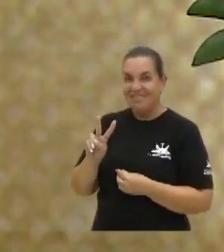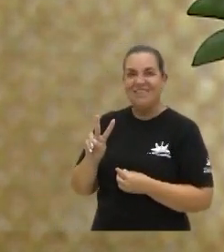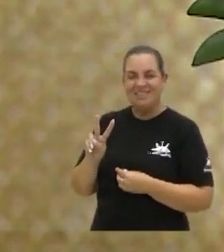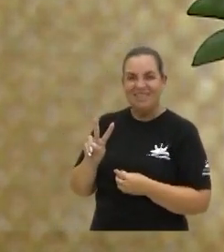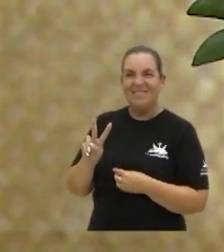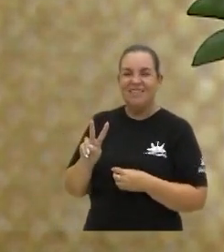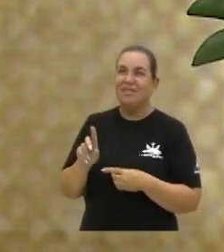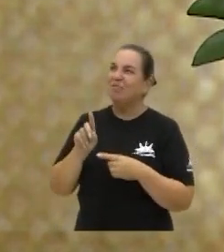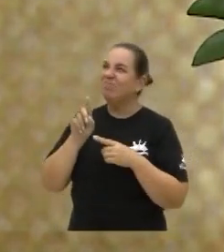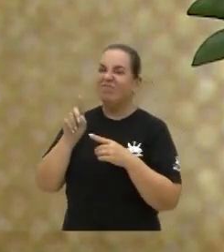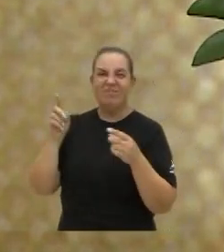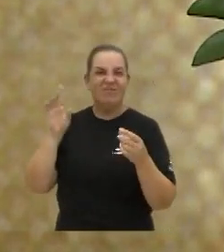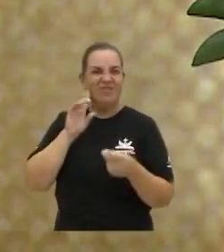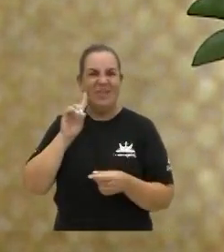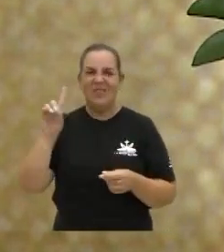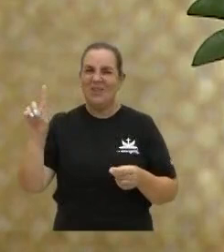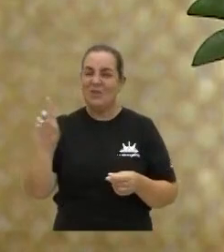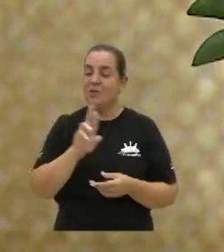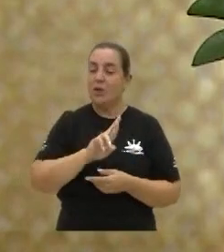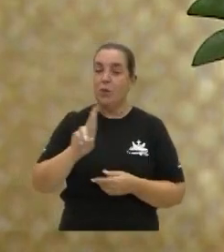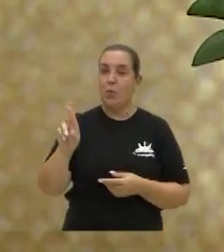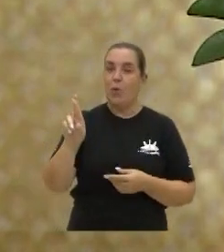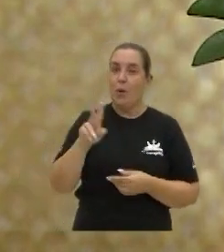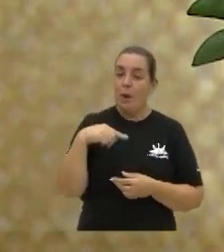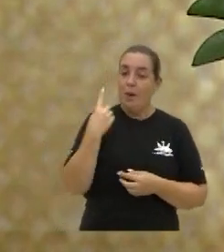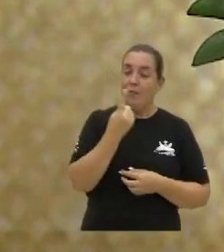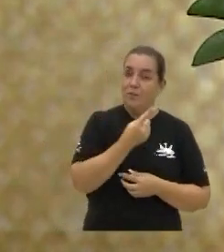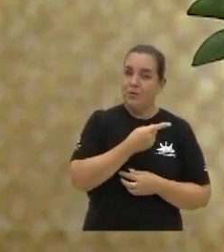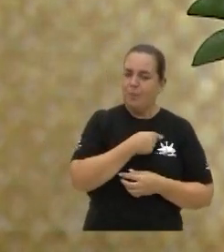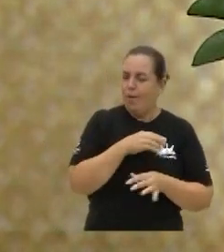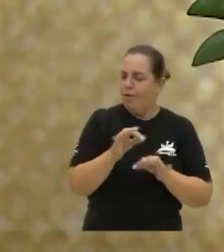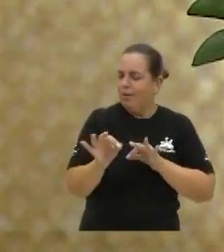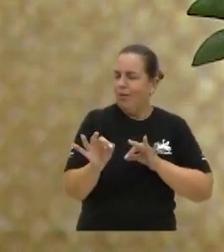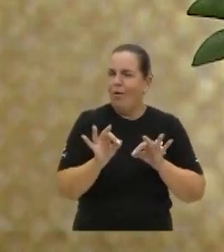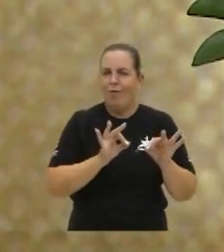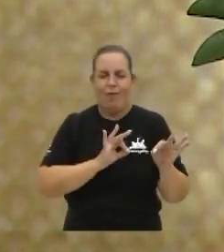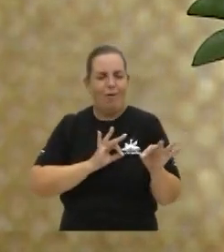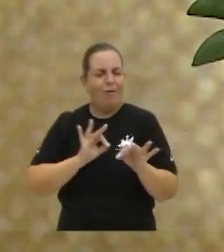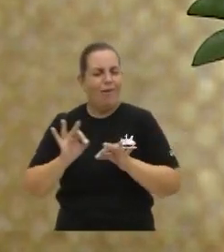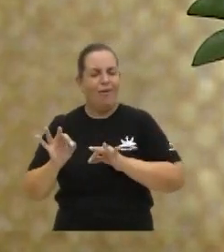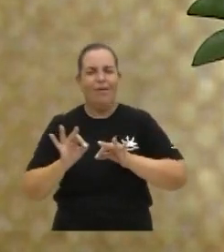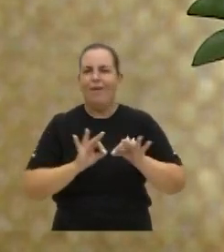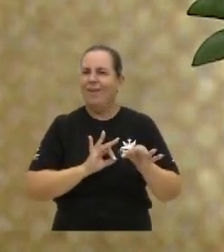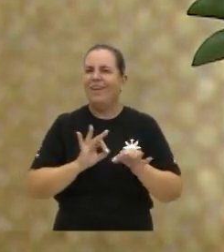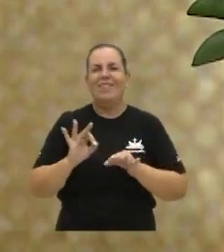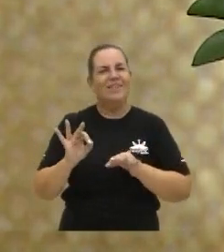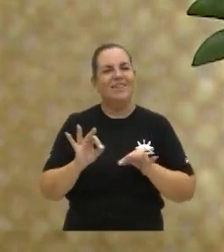olhos. Este é o dia que o Senhor fez para